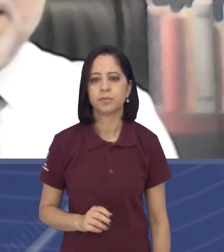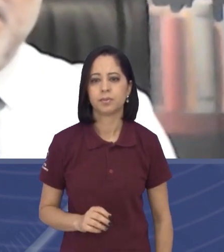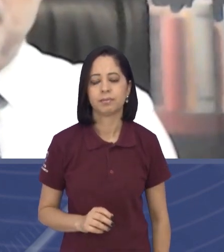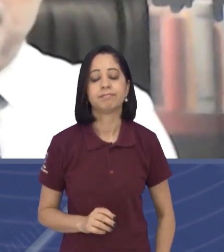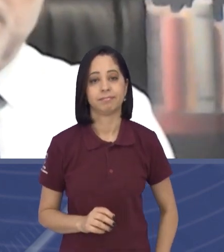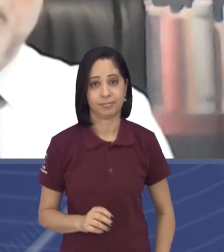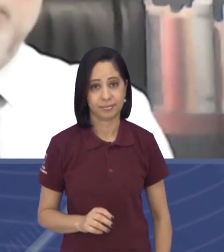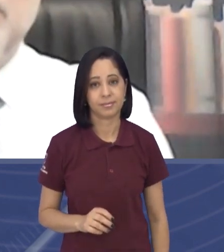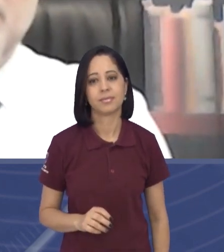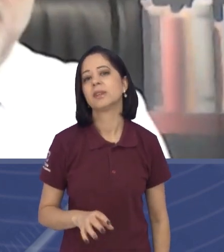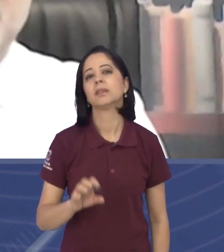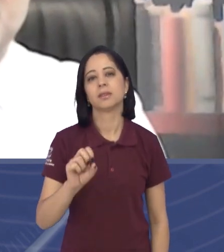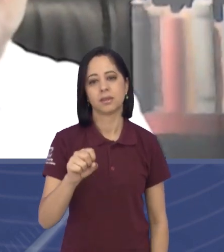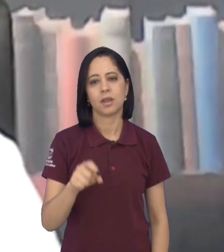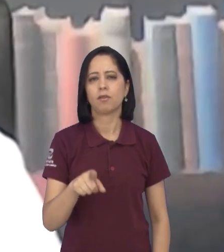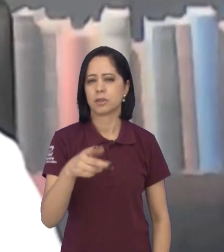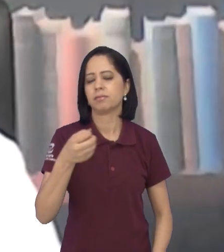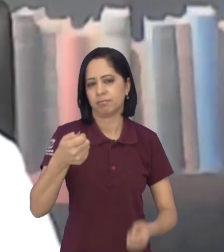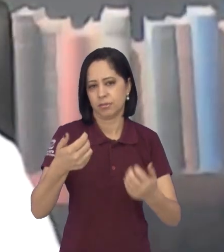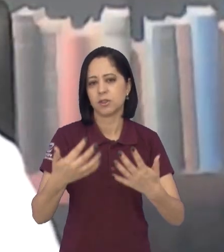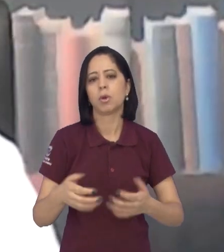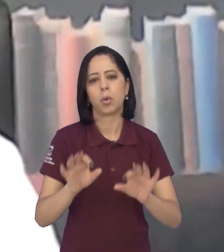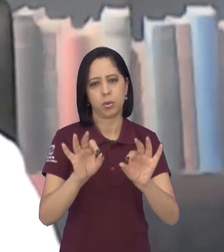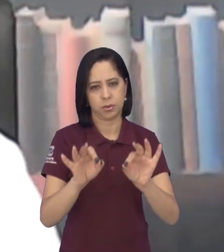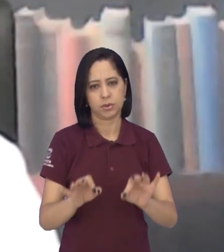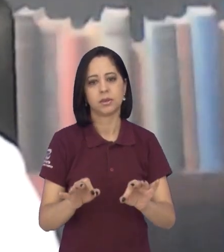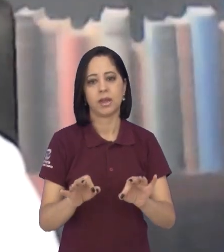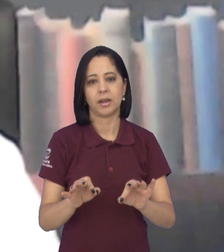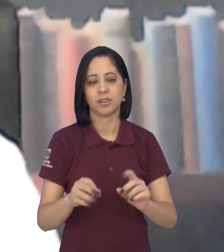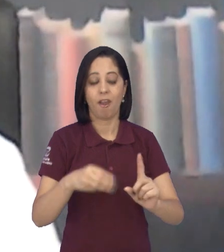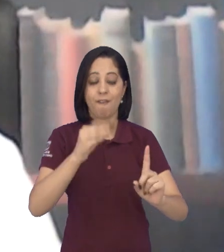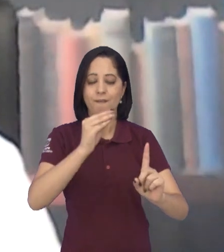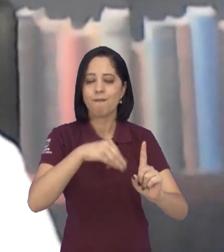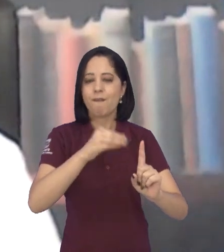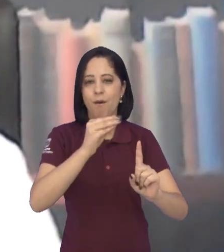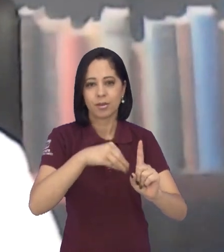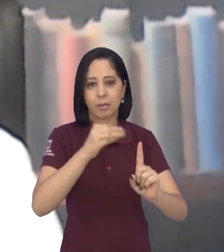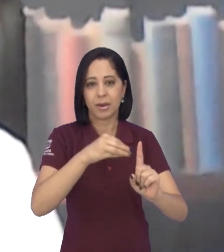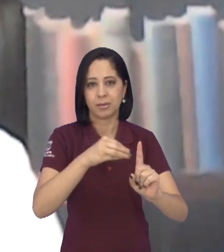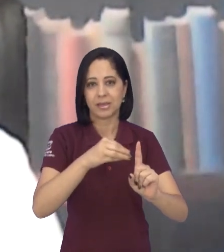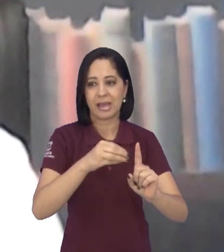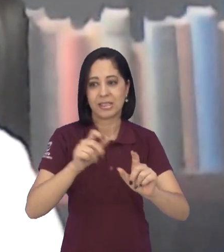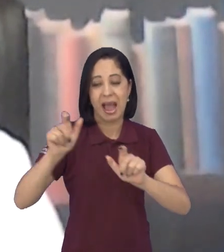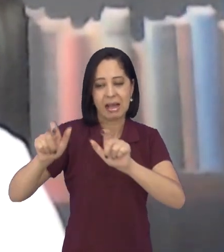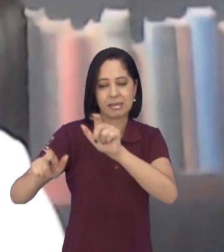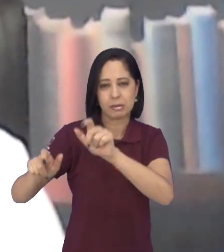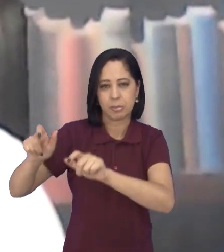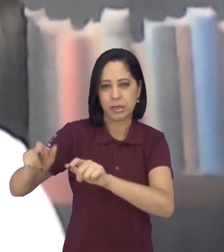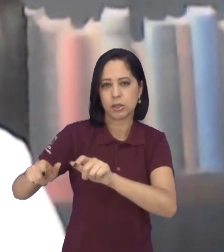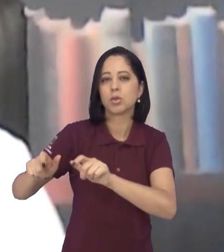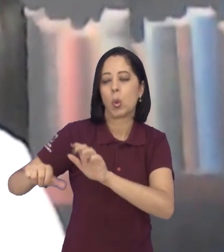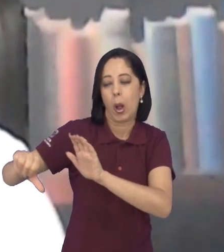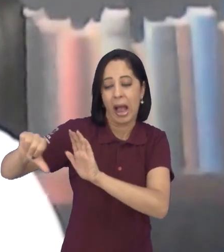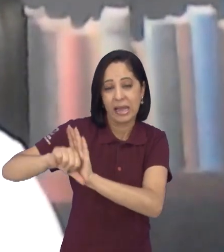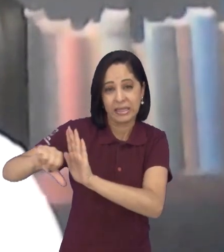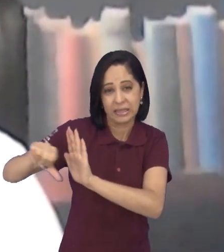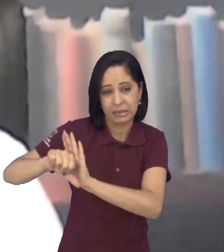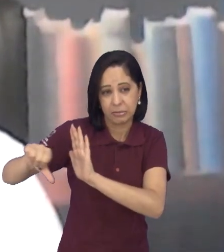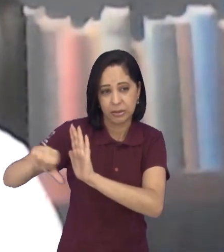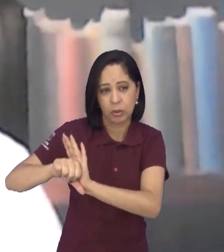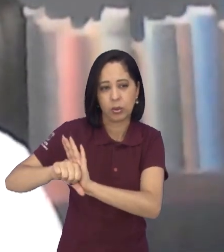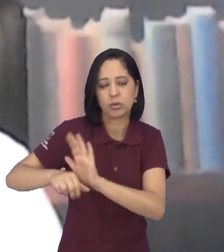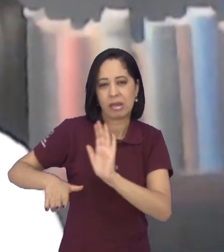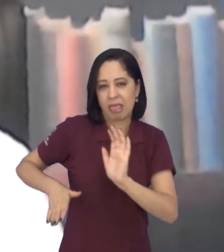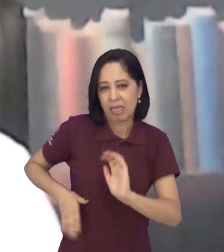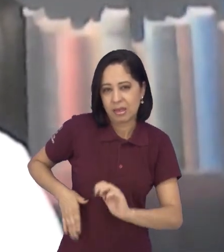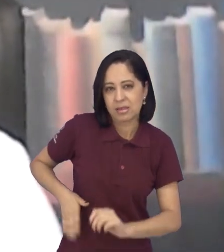Pois é, Dani, bem como tu falaste, vulnerabilidade. Os criminosos, eles sabem, cybercriminosos,